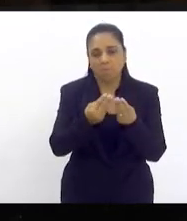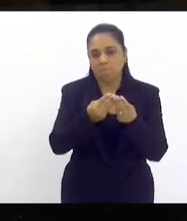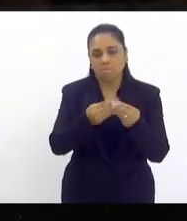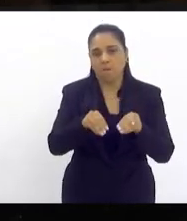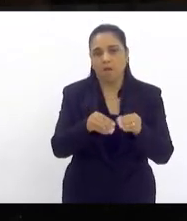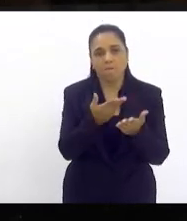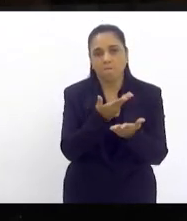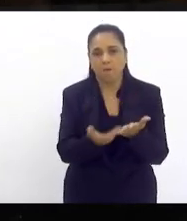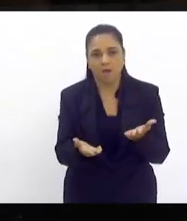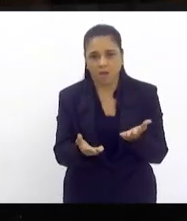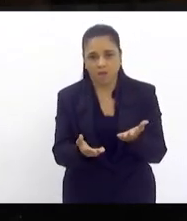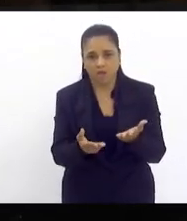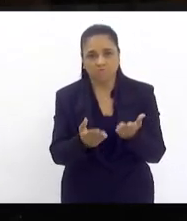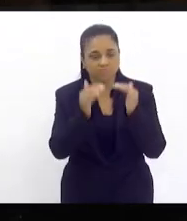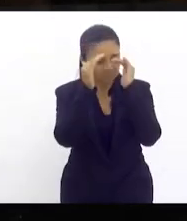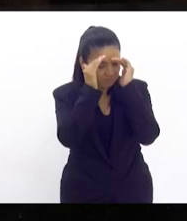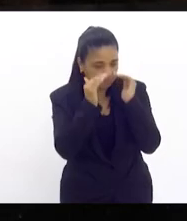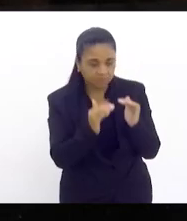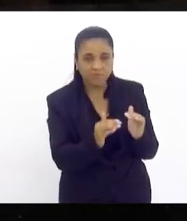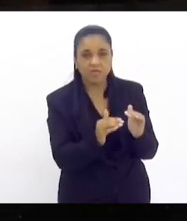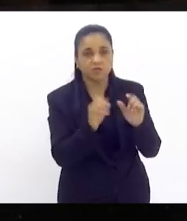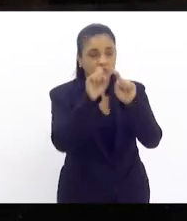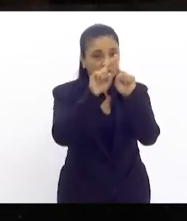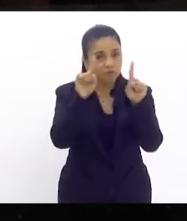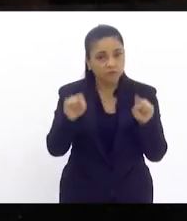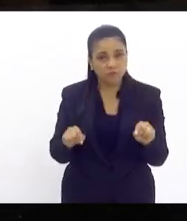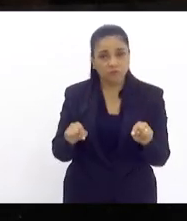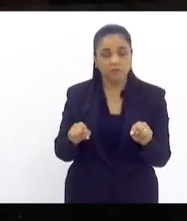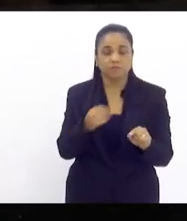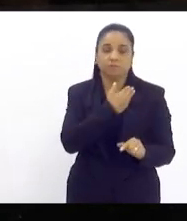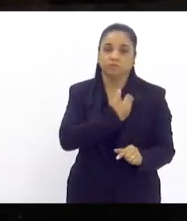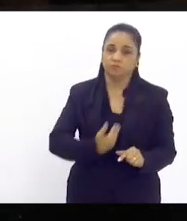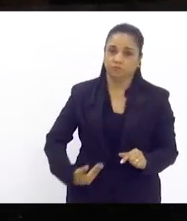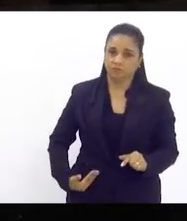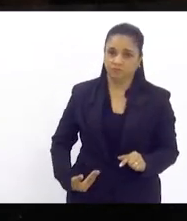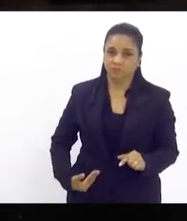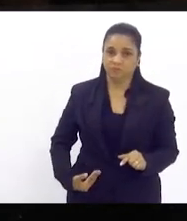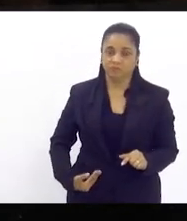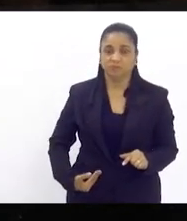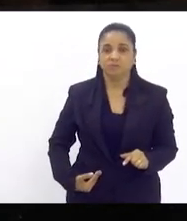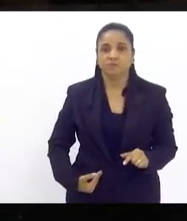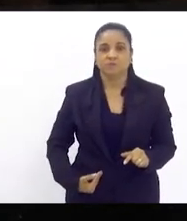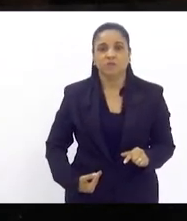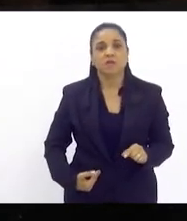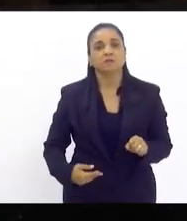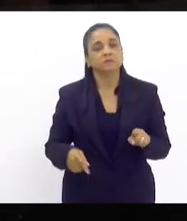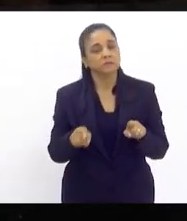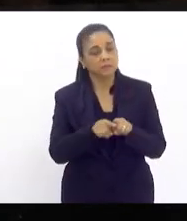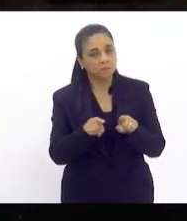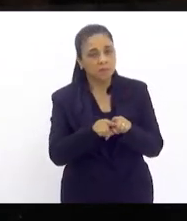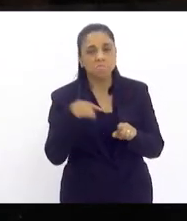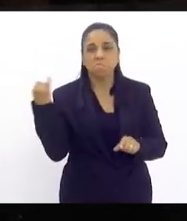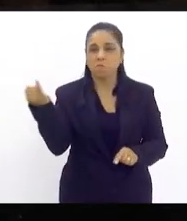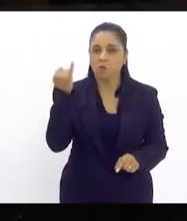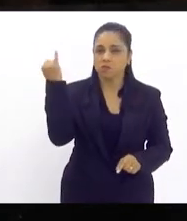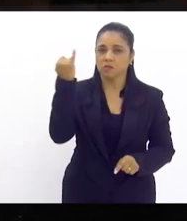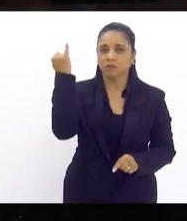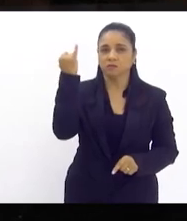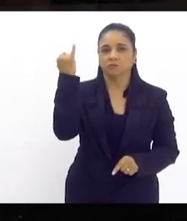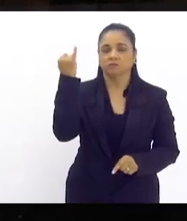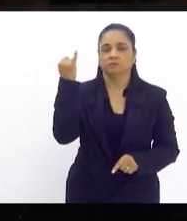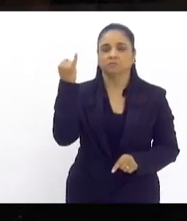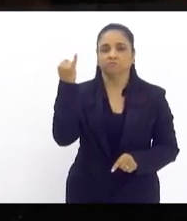públicas, respeito e zelo com o funcionalismo do Estado. Agora, é imperioso que nós tragamos